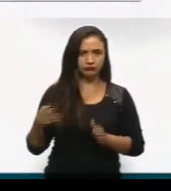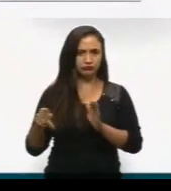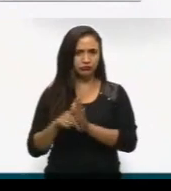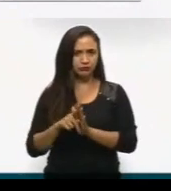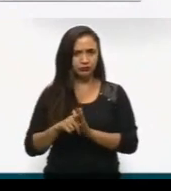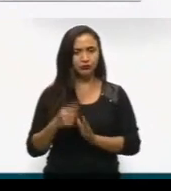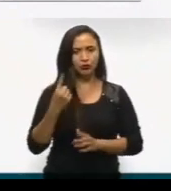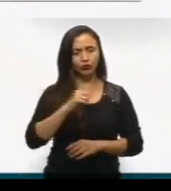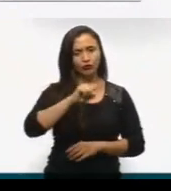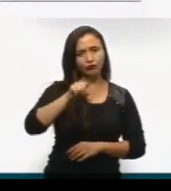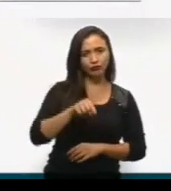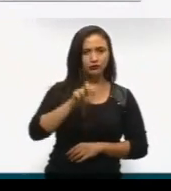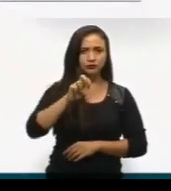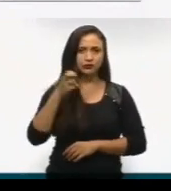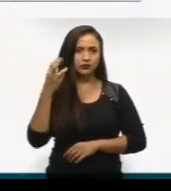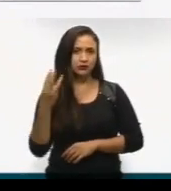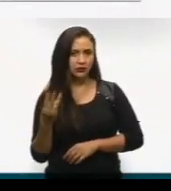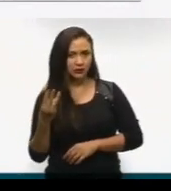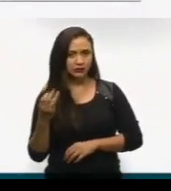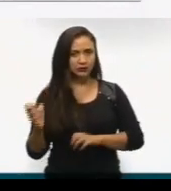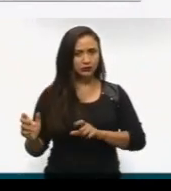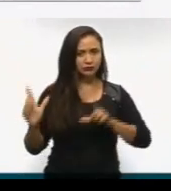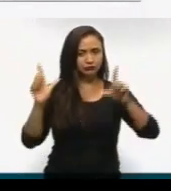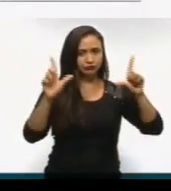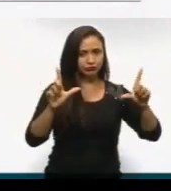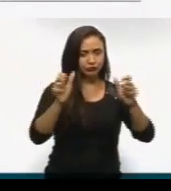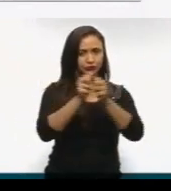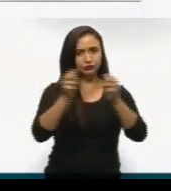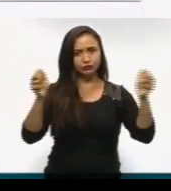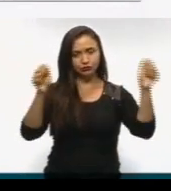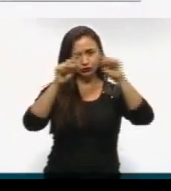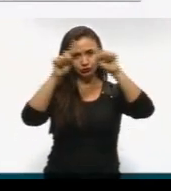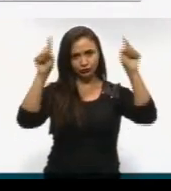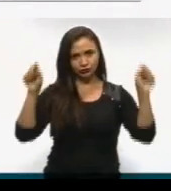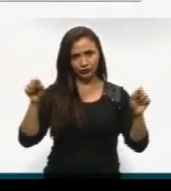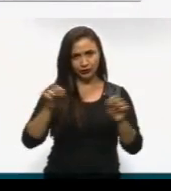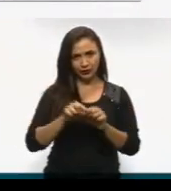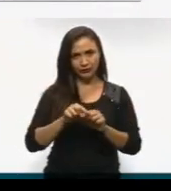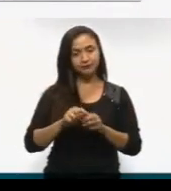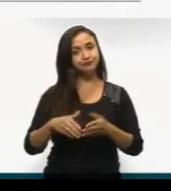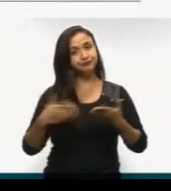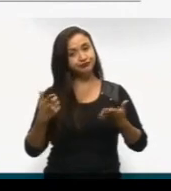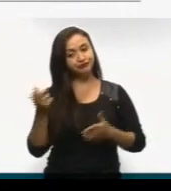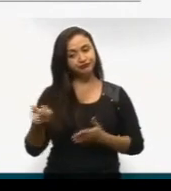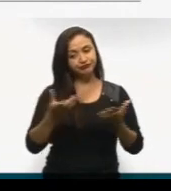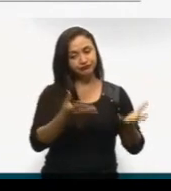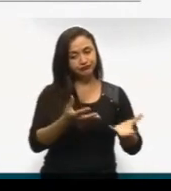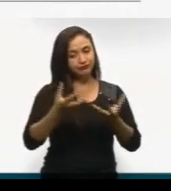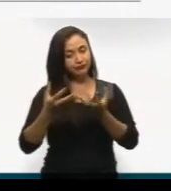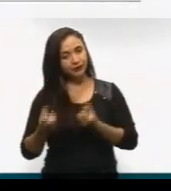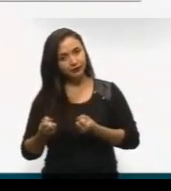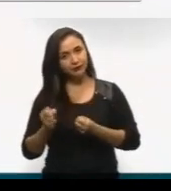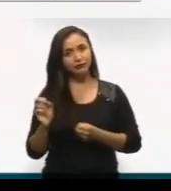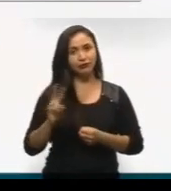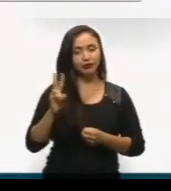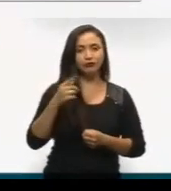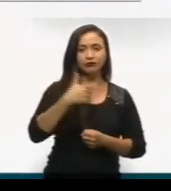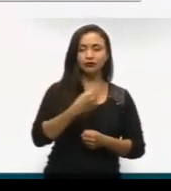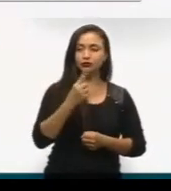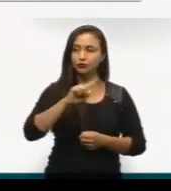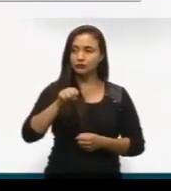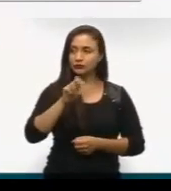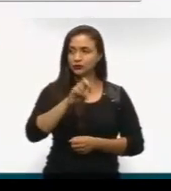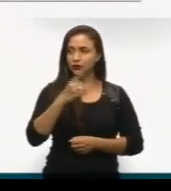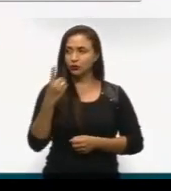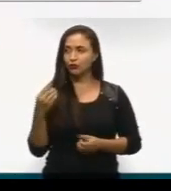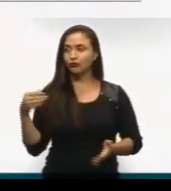de 1,53 para assentamento de uma janela. Então, ele vai receber aqui, o custo unitário dele é R$ 21,51.